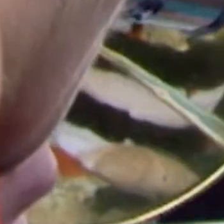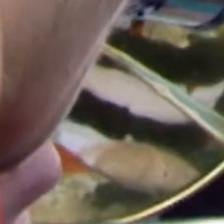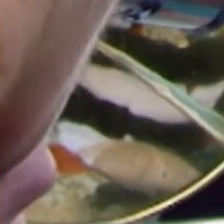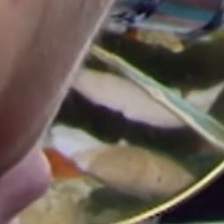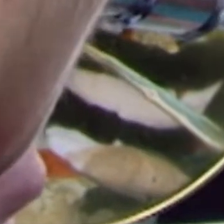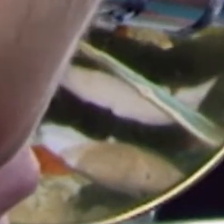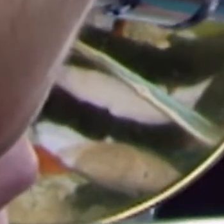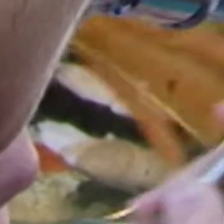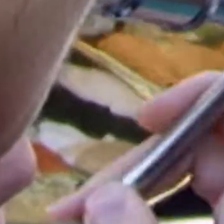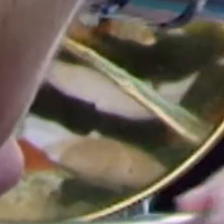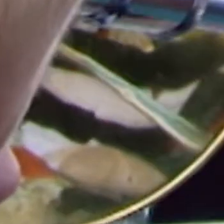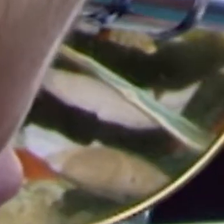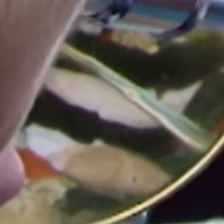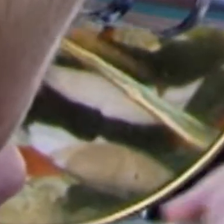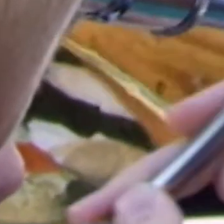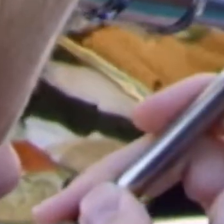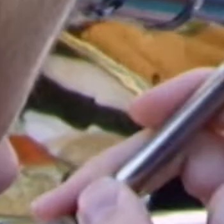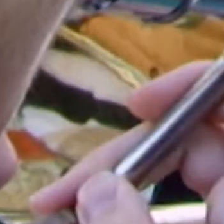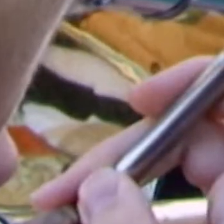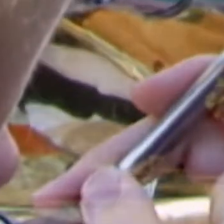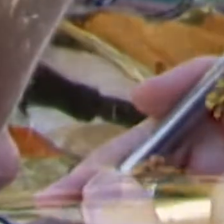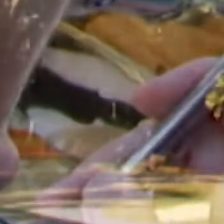Deus paulista.